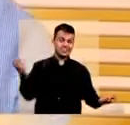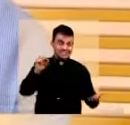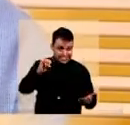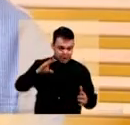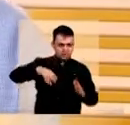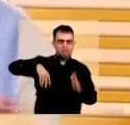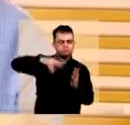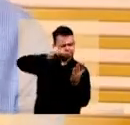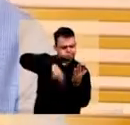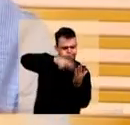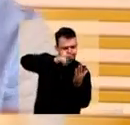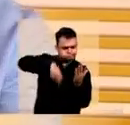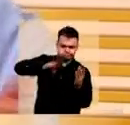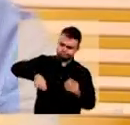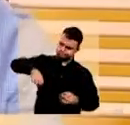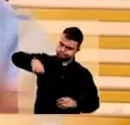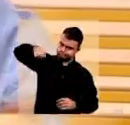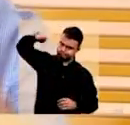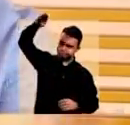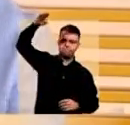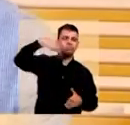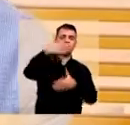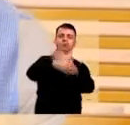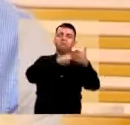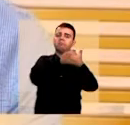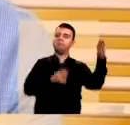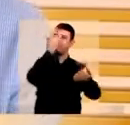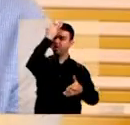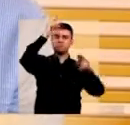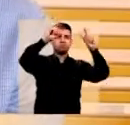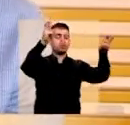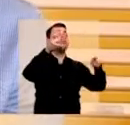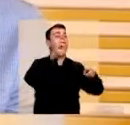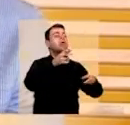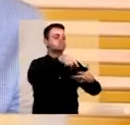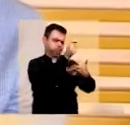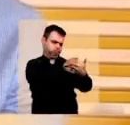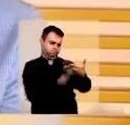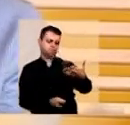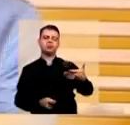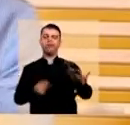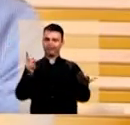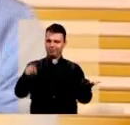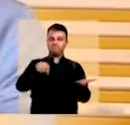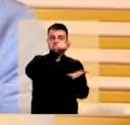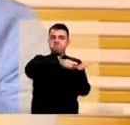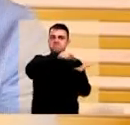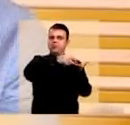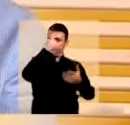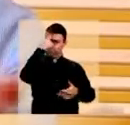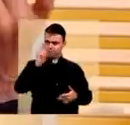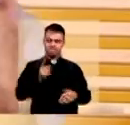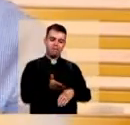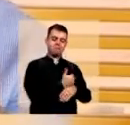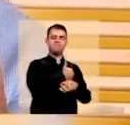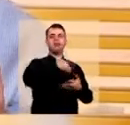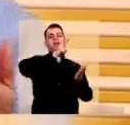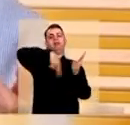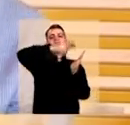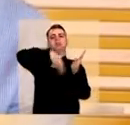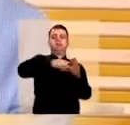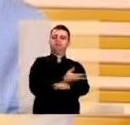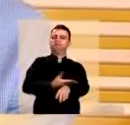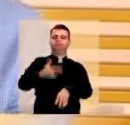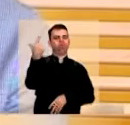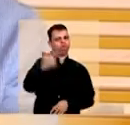crítico, saberia como reagir àquele tema proposto. Né? Então, não é problema só de escrita, é problema de falta de leitura.